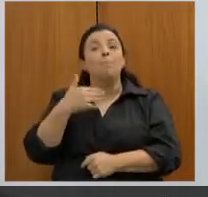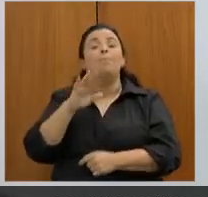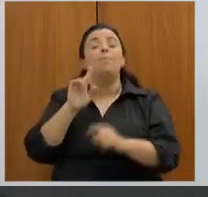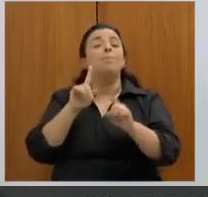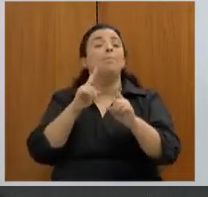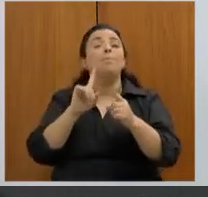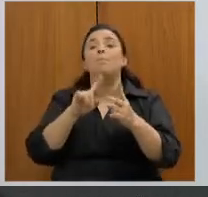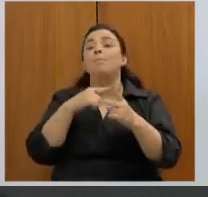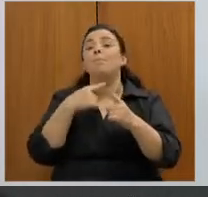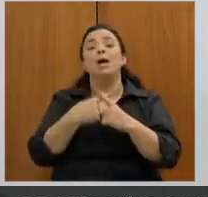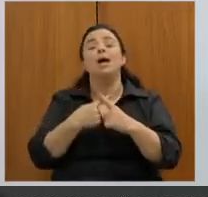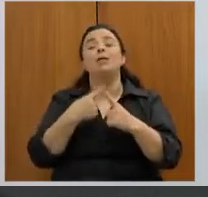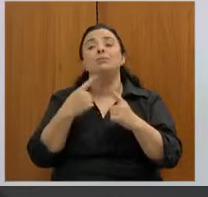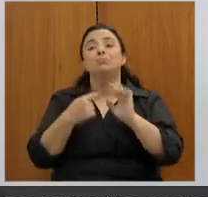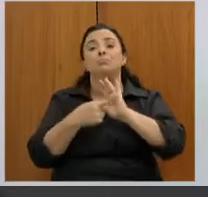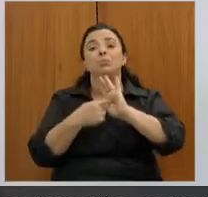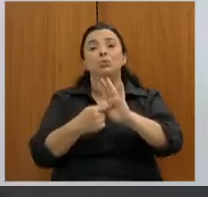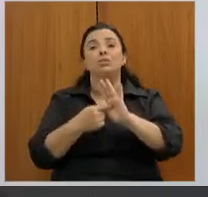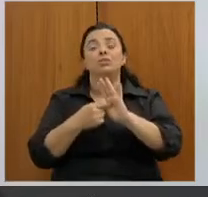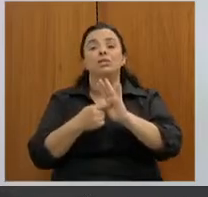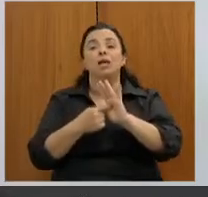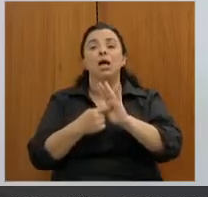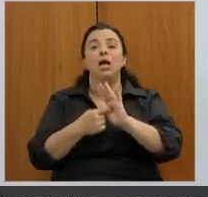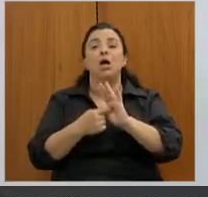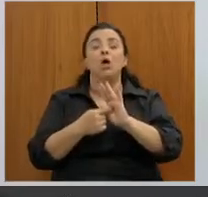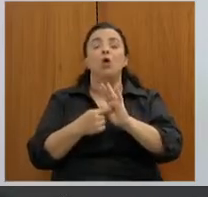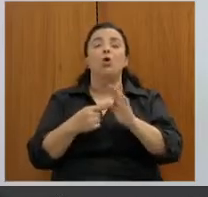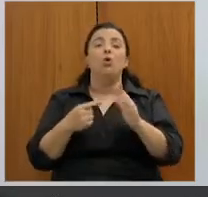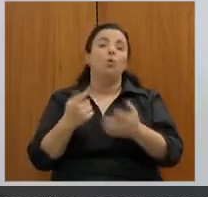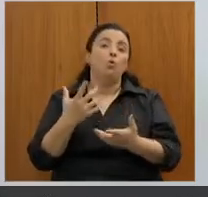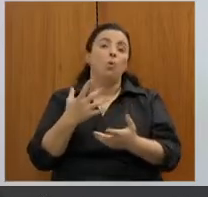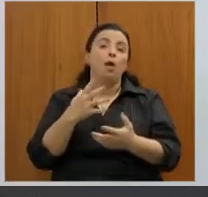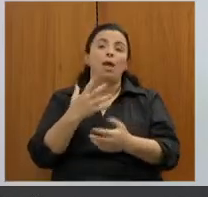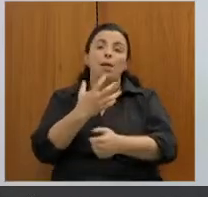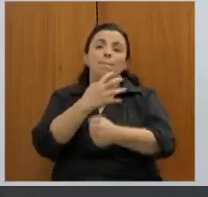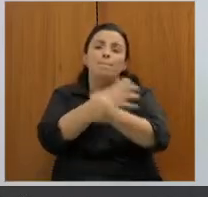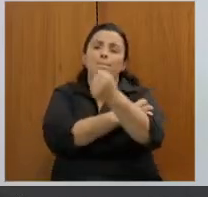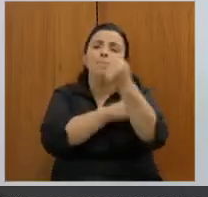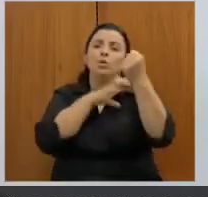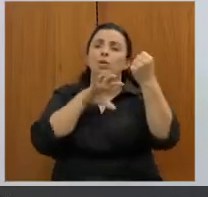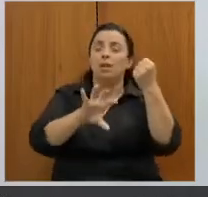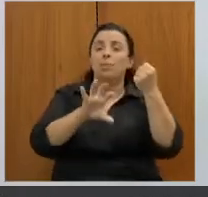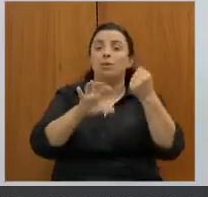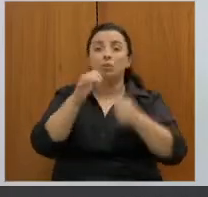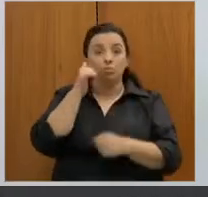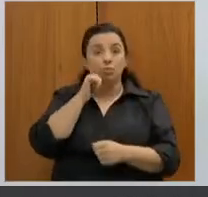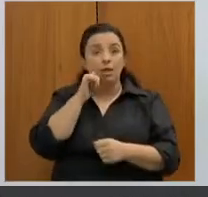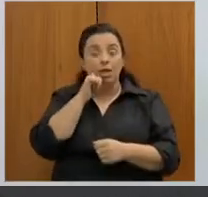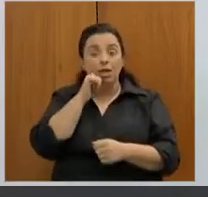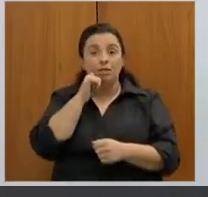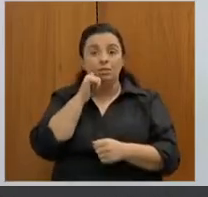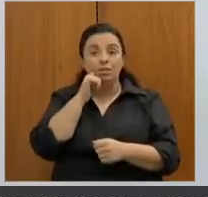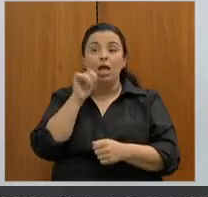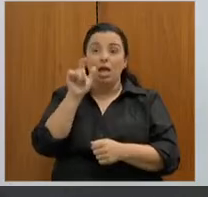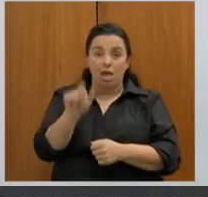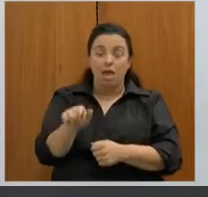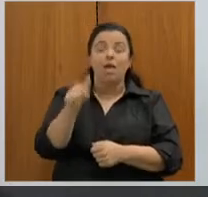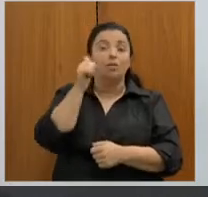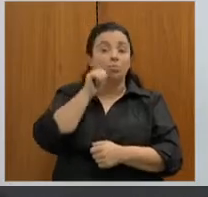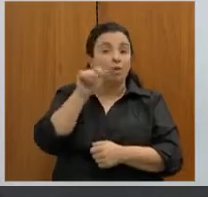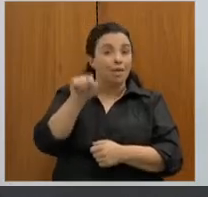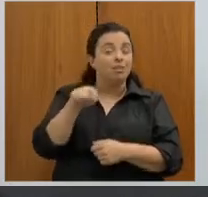procurador organismo empoderamento de mulheres que precisam ser escutadas e precisam ser ouvidas